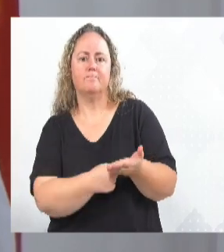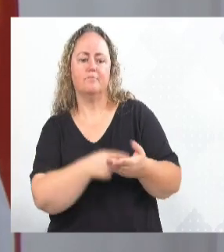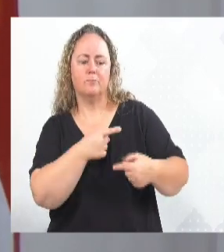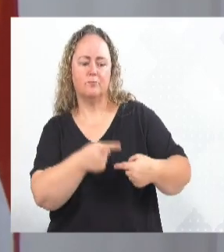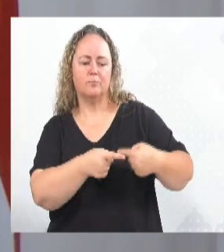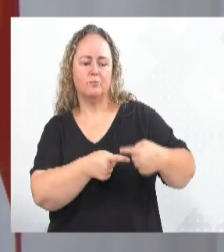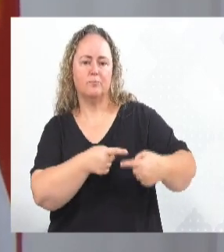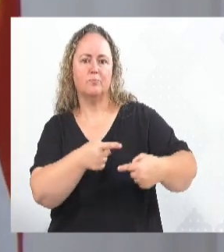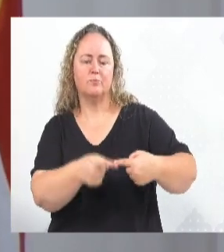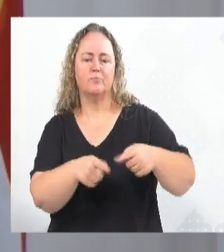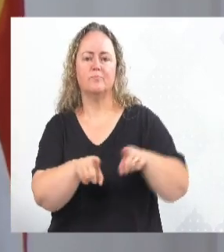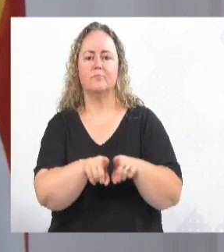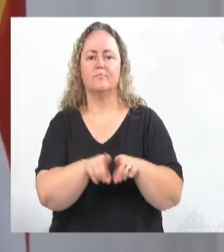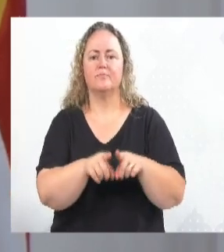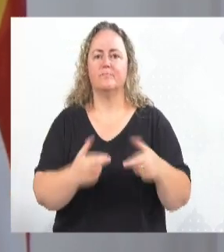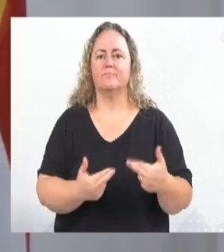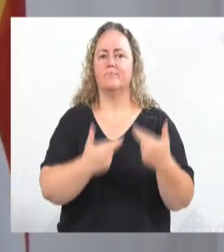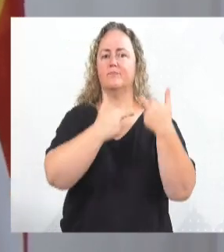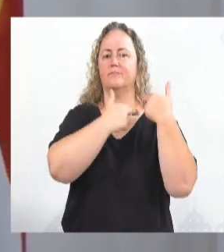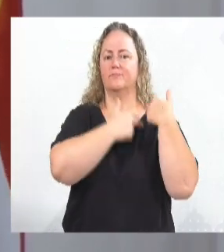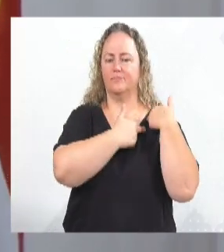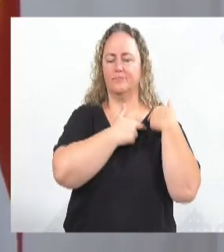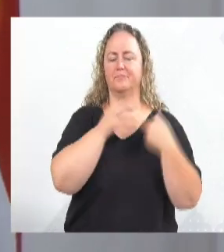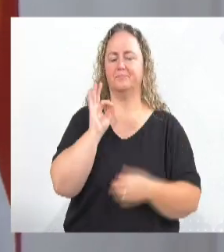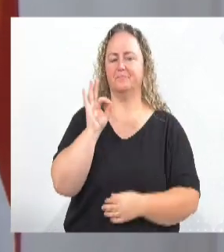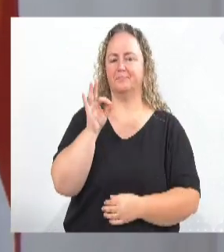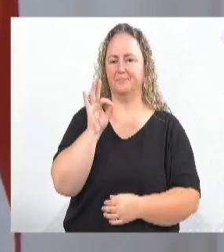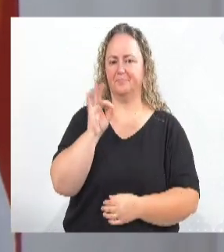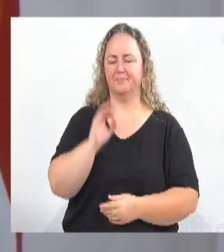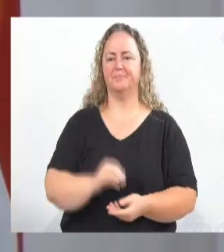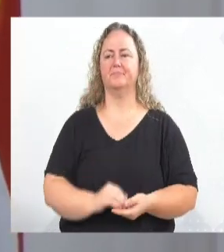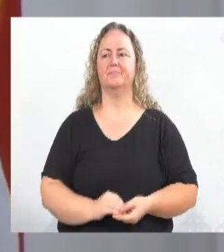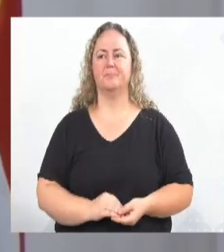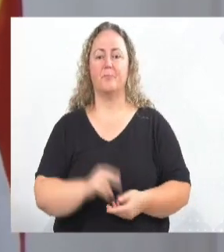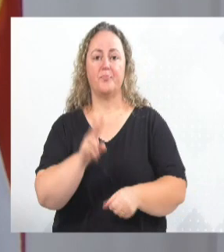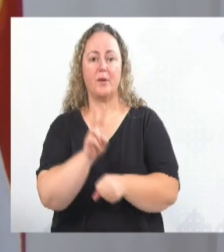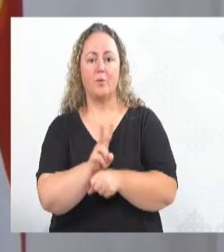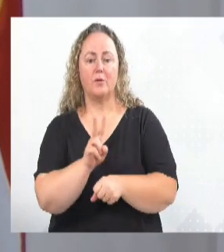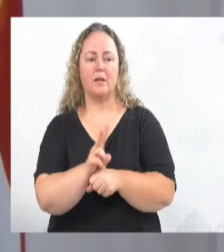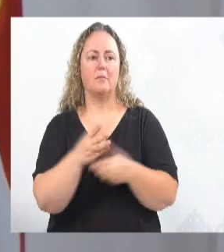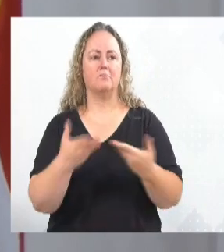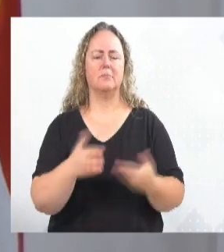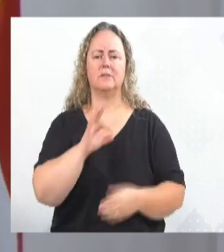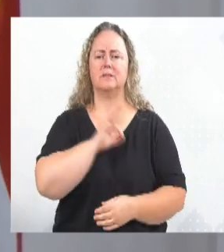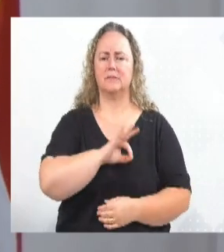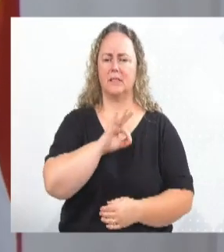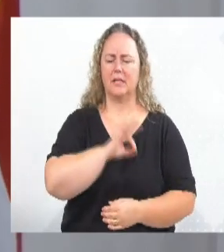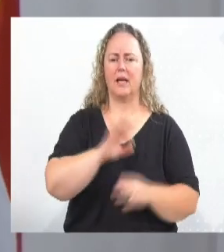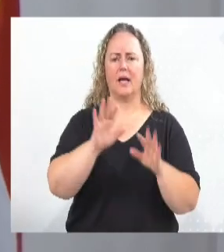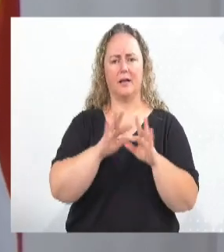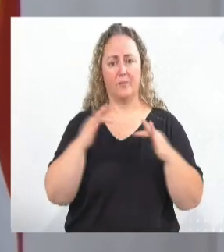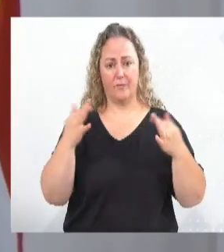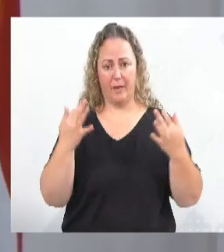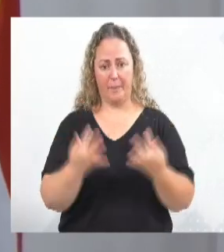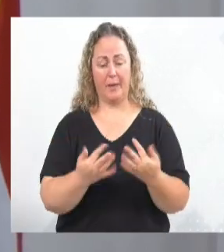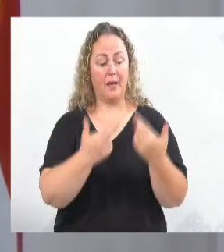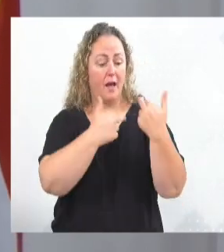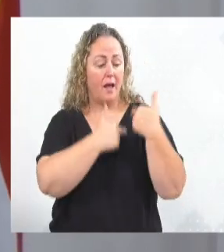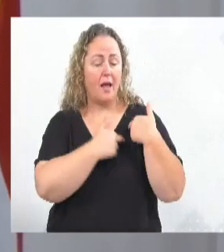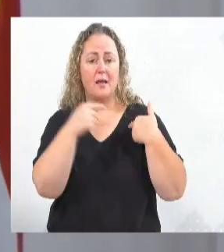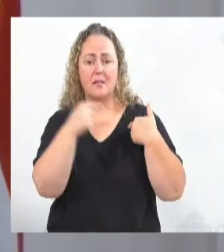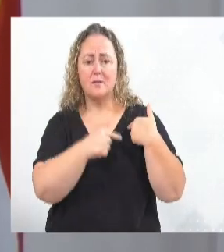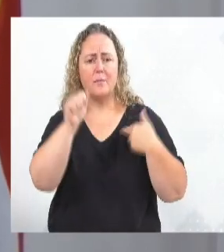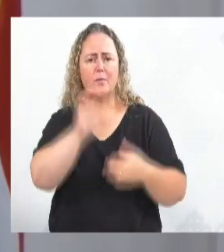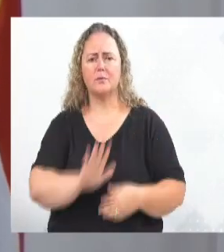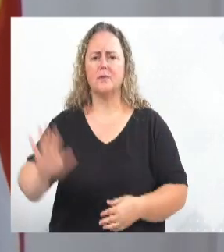gerações e a responsabilidade. Responsabilidade essa em cuidar do seu salário, cuidar da sua família, de suas responsabilidades em